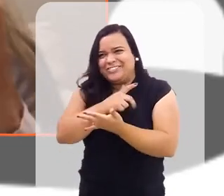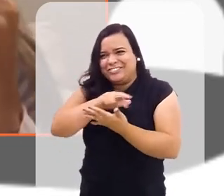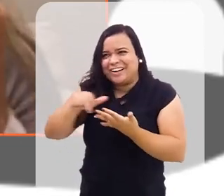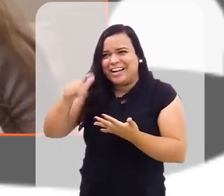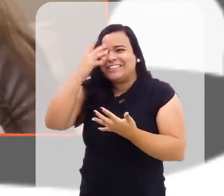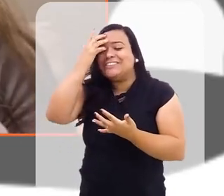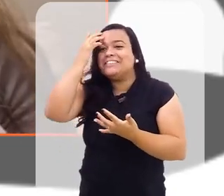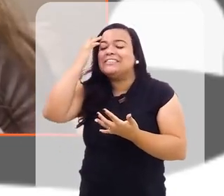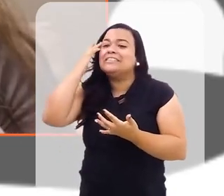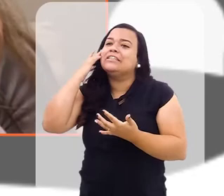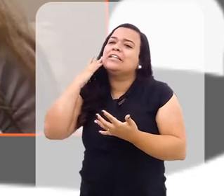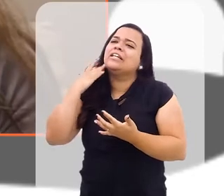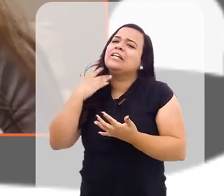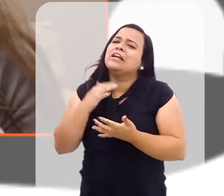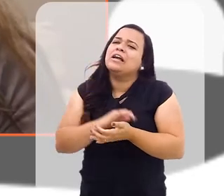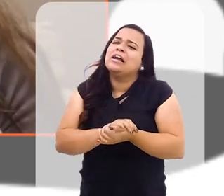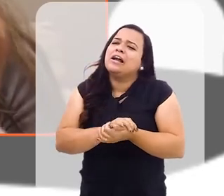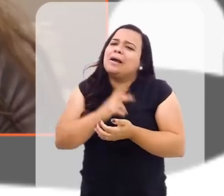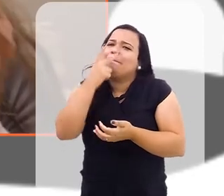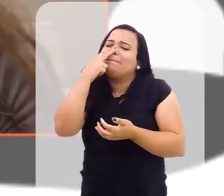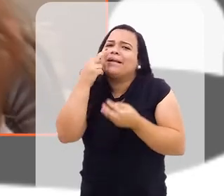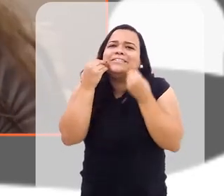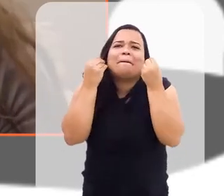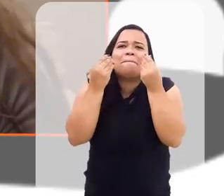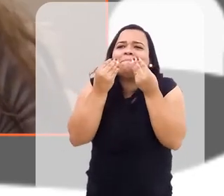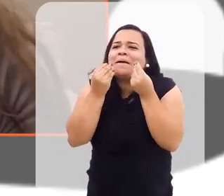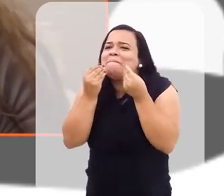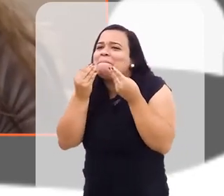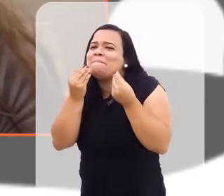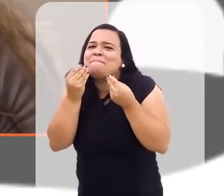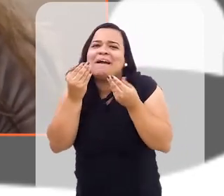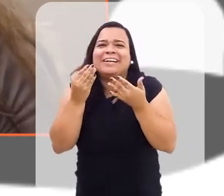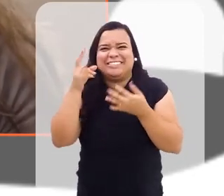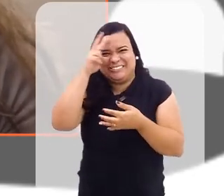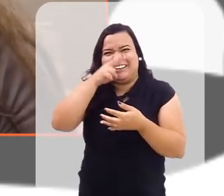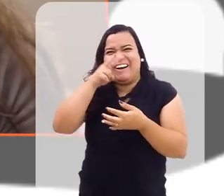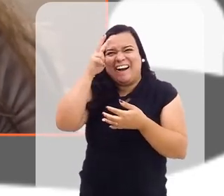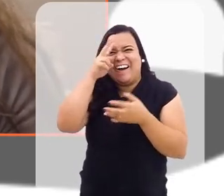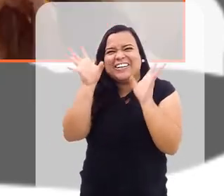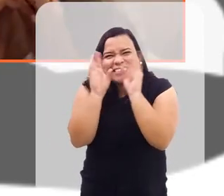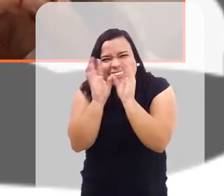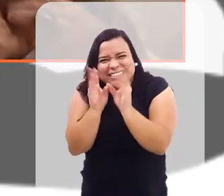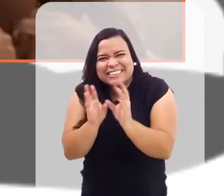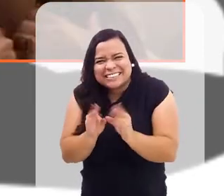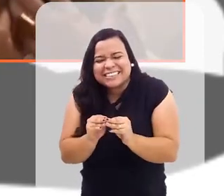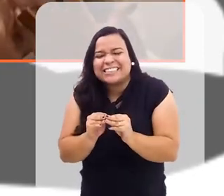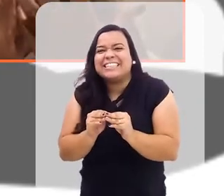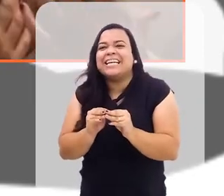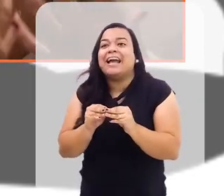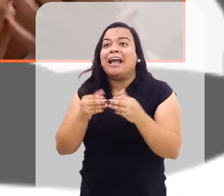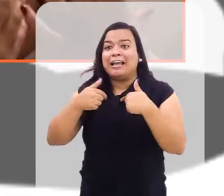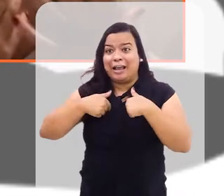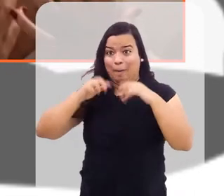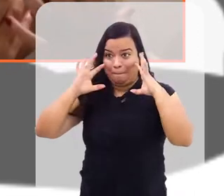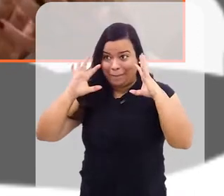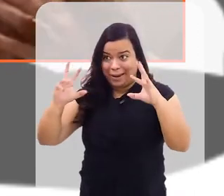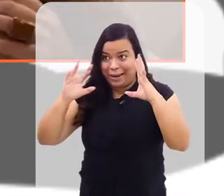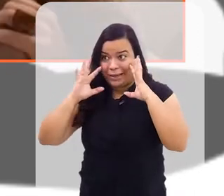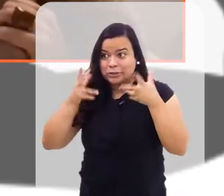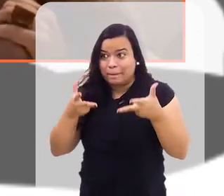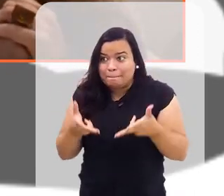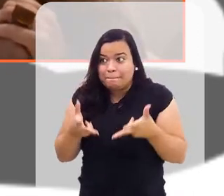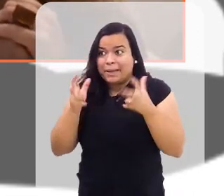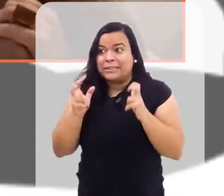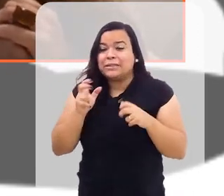menos uma menu degustação, né, de cada história, eu tendo a notar